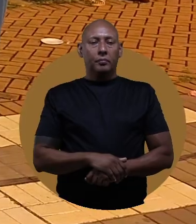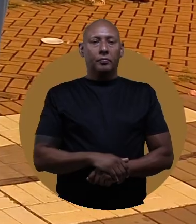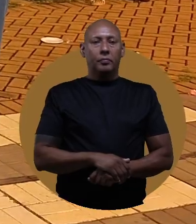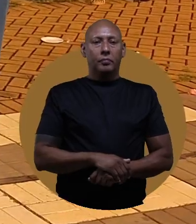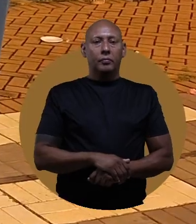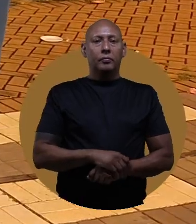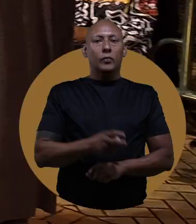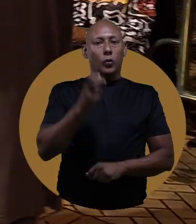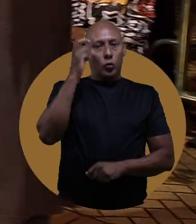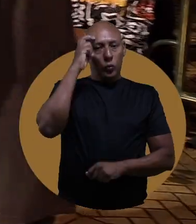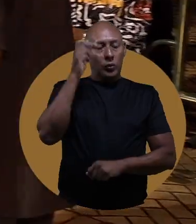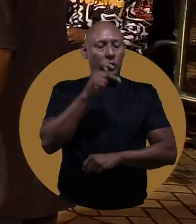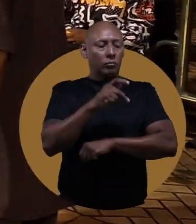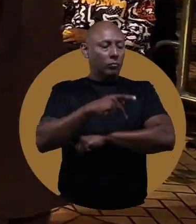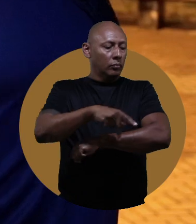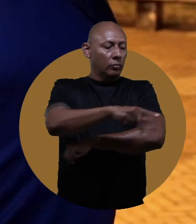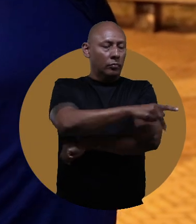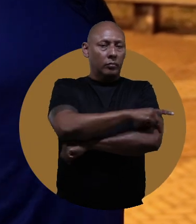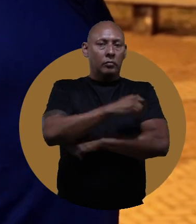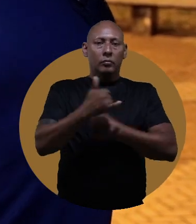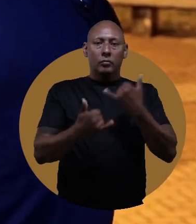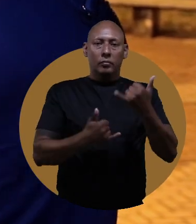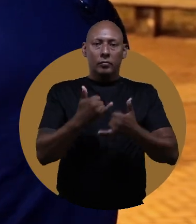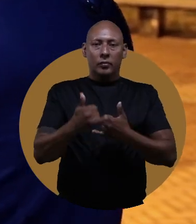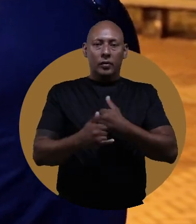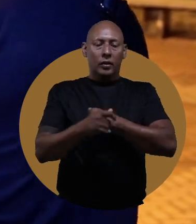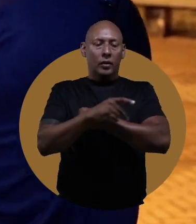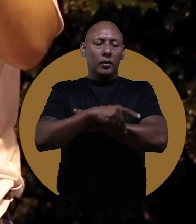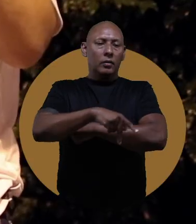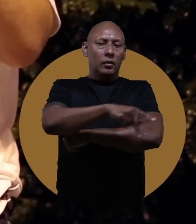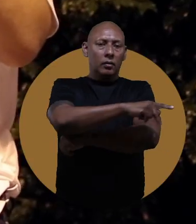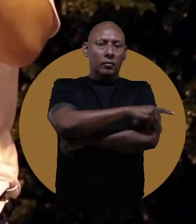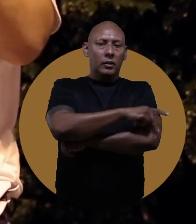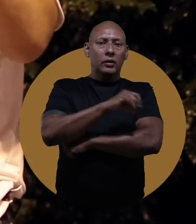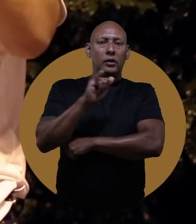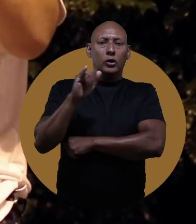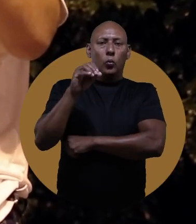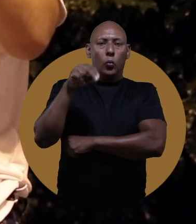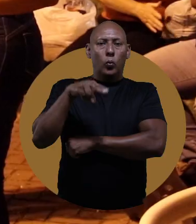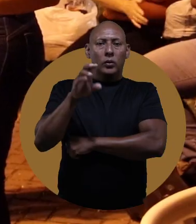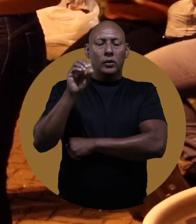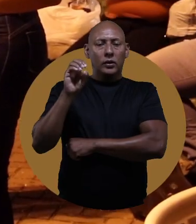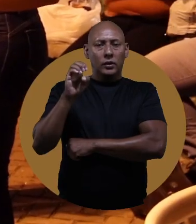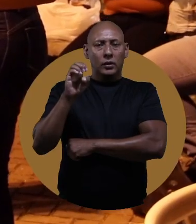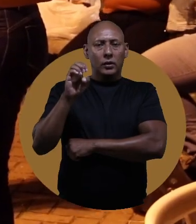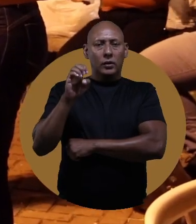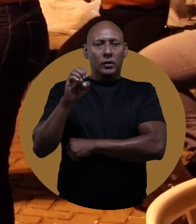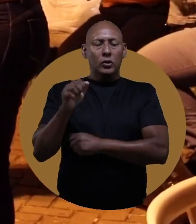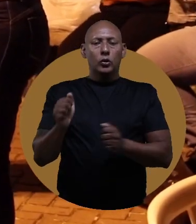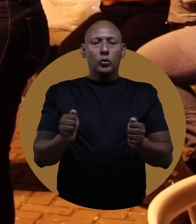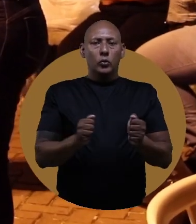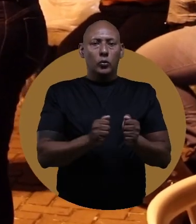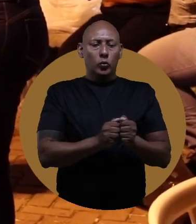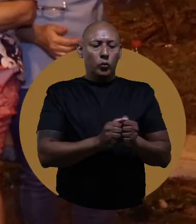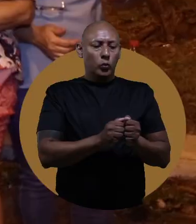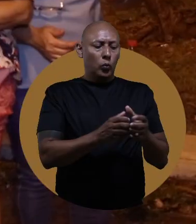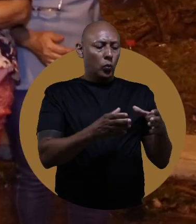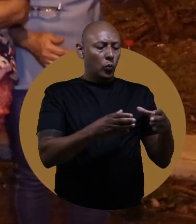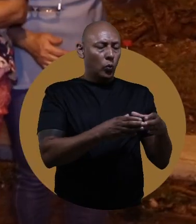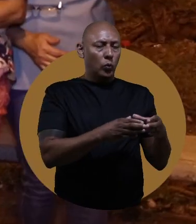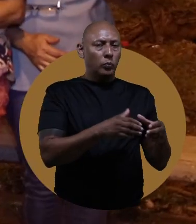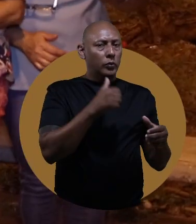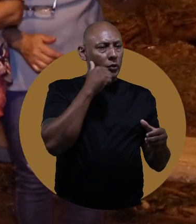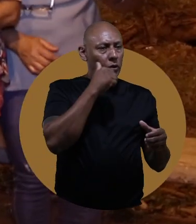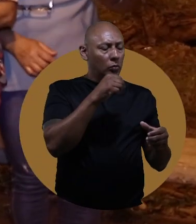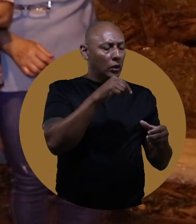O Cultura e Lazer na Praça foi desenvolvido na Praça do Ione, no Jardim Curitiba, em parceria com o Coletivo de